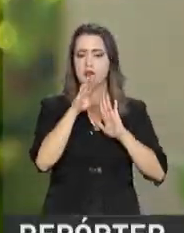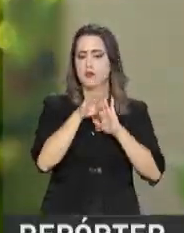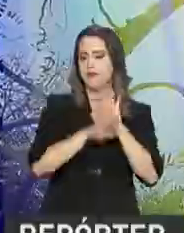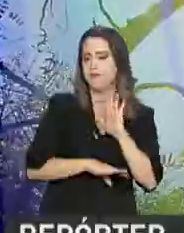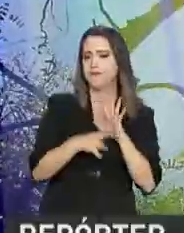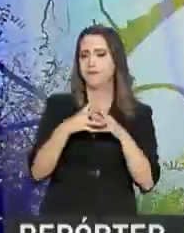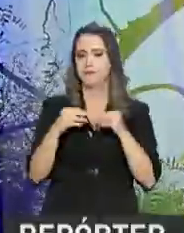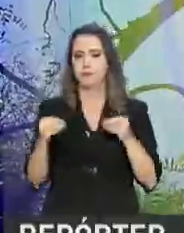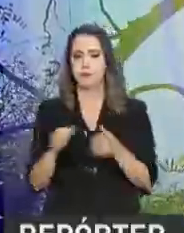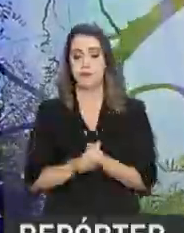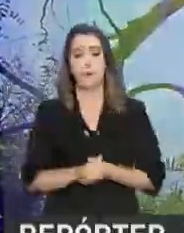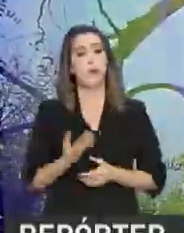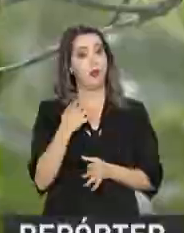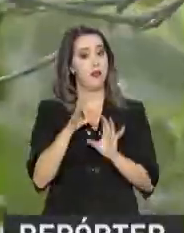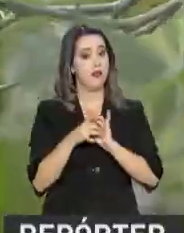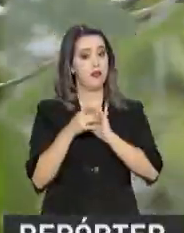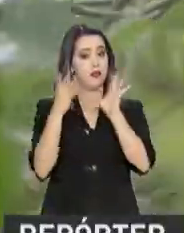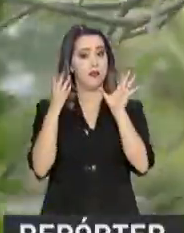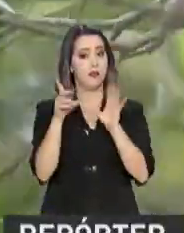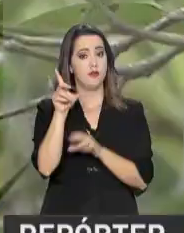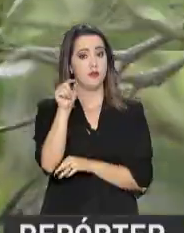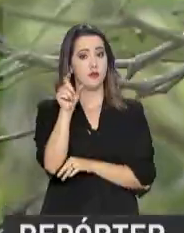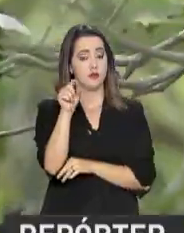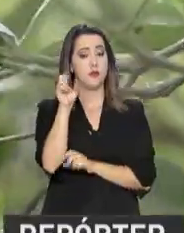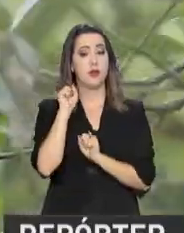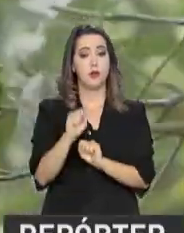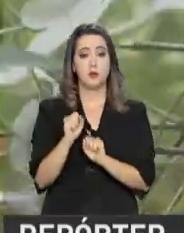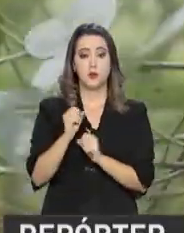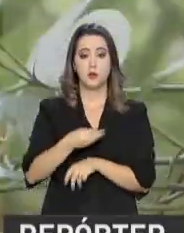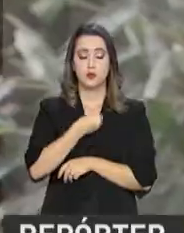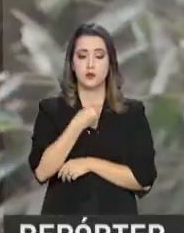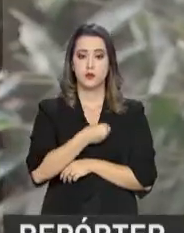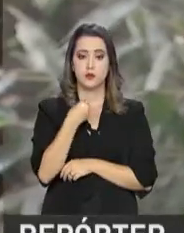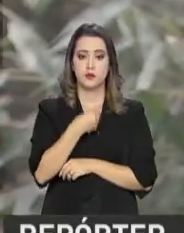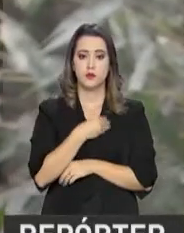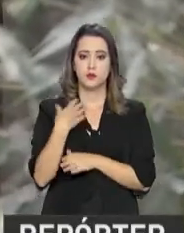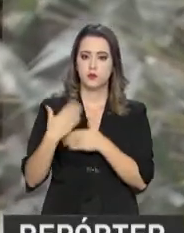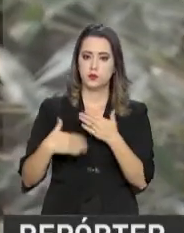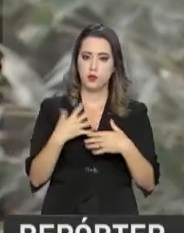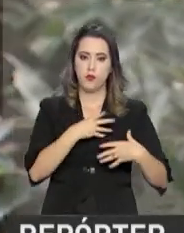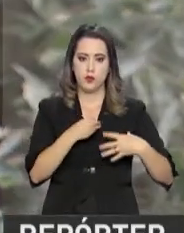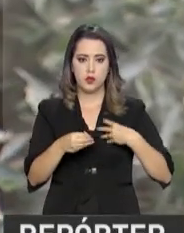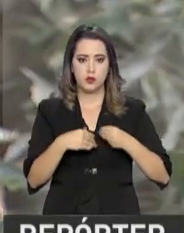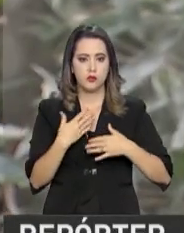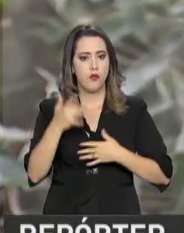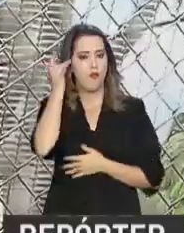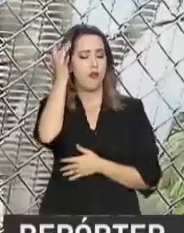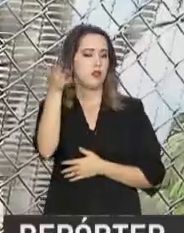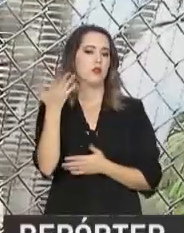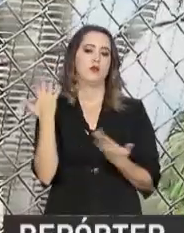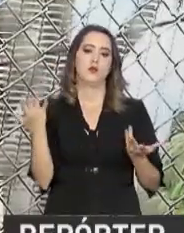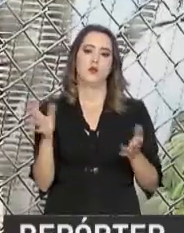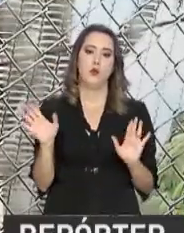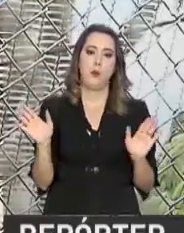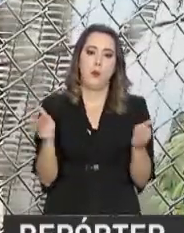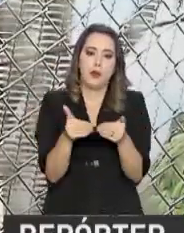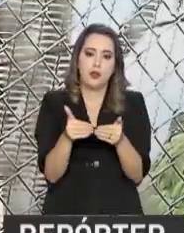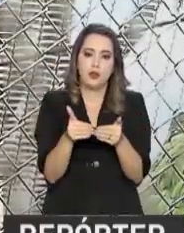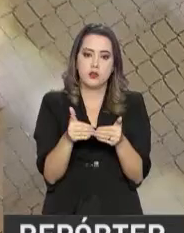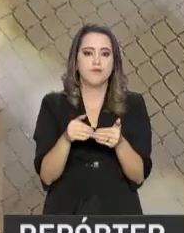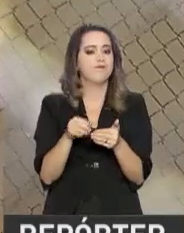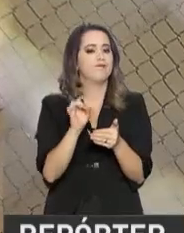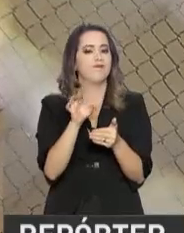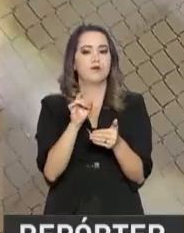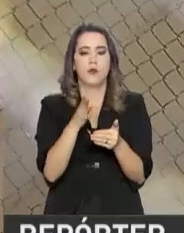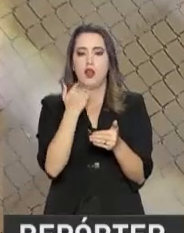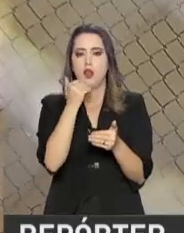disso livre na natureza o papagaio é capaz de sobreviver e se reproduzir com facilidade preso fica refém